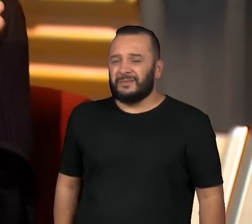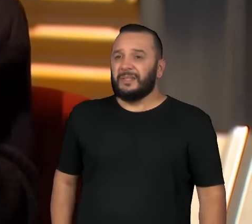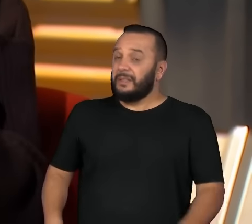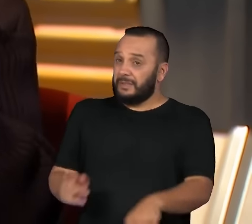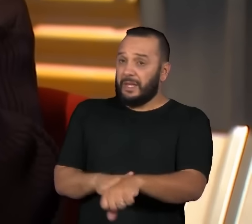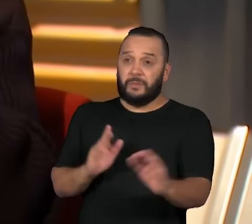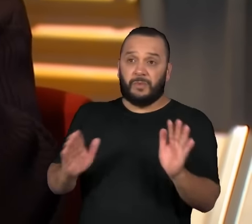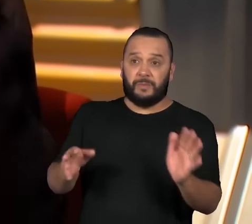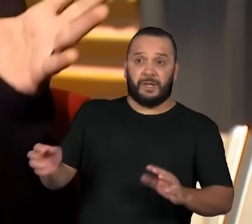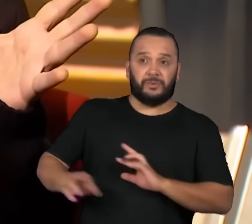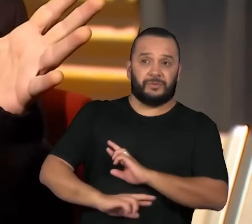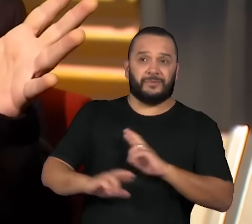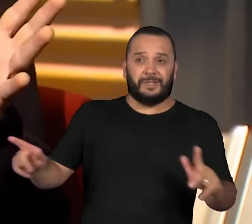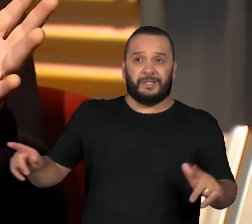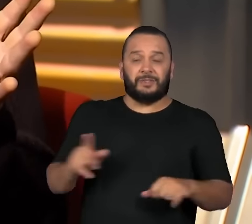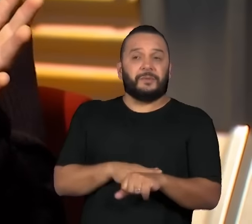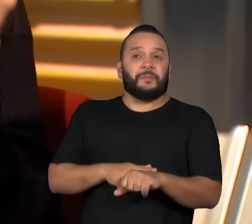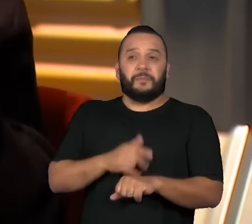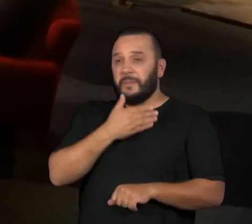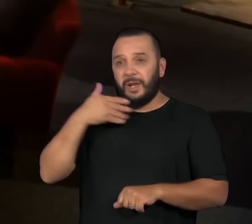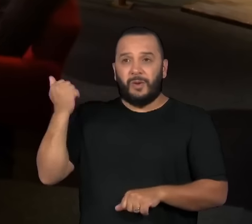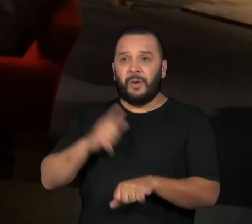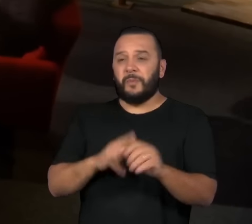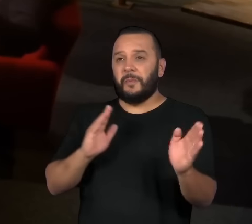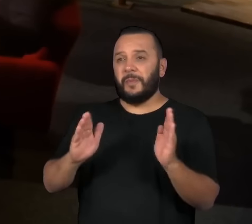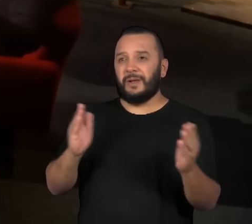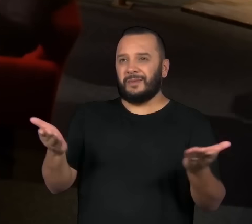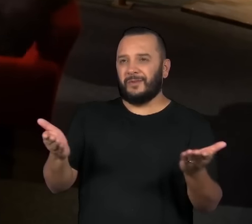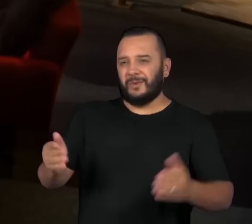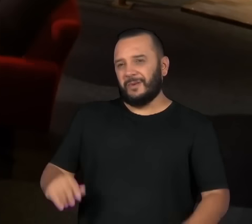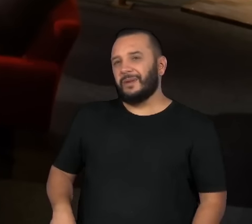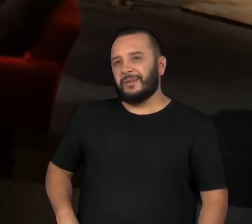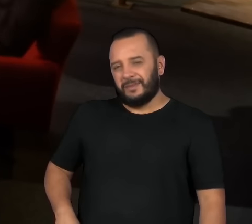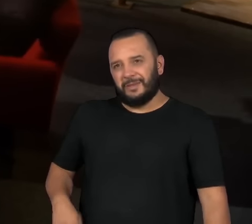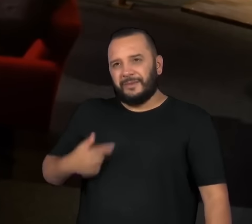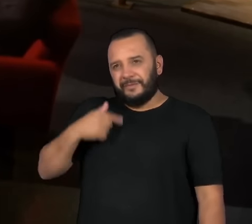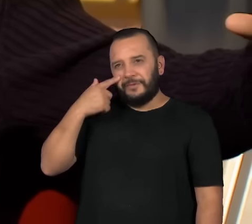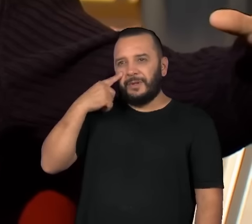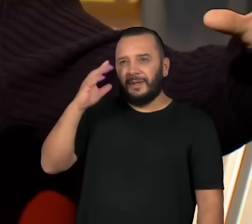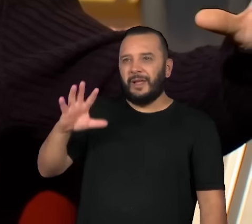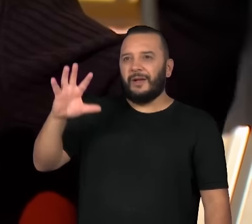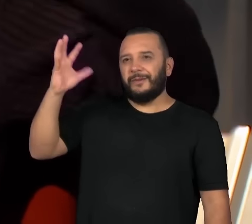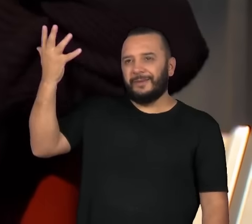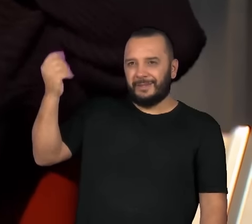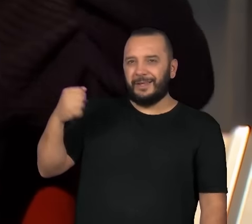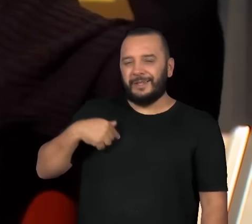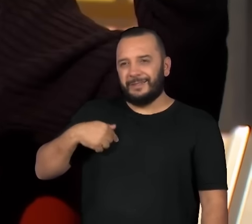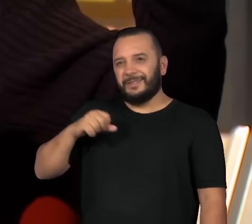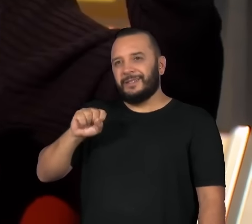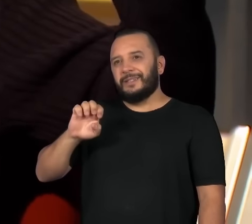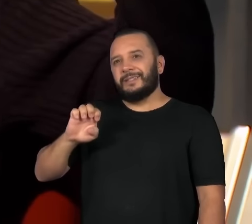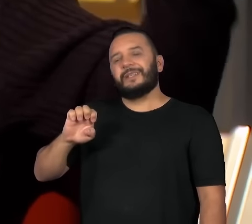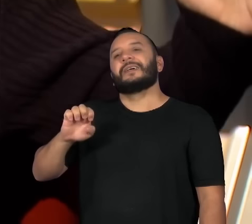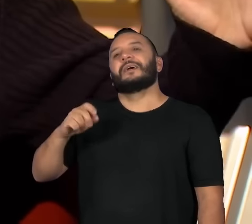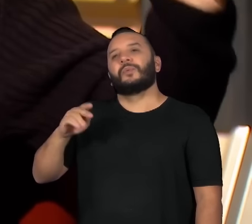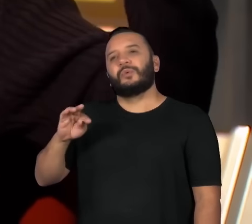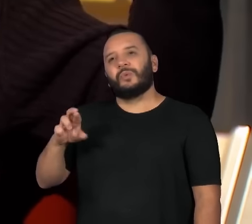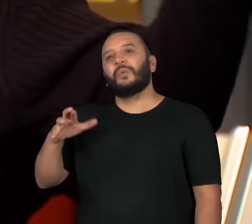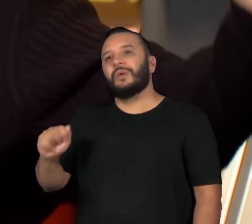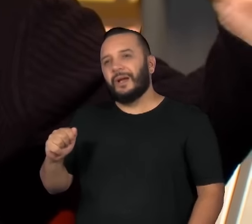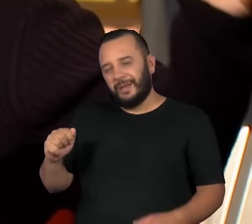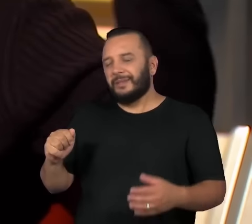muito diferente, talvez o melhor momento da nossa história. Hoje eu consigo ver o que acontece no Sepultura de uma forma ampla. Tenho